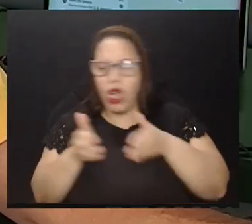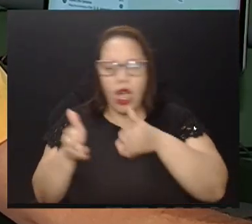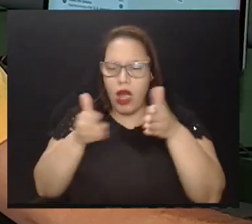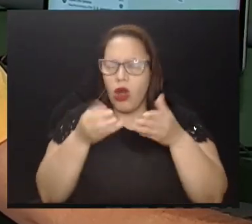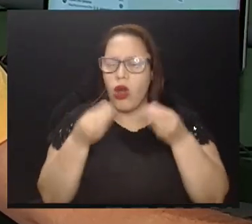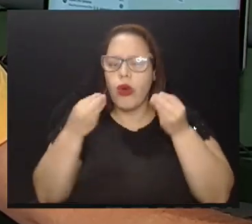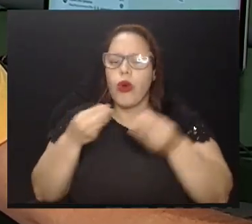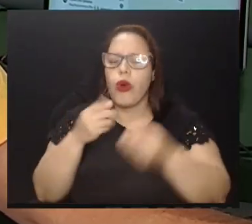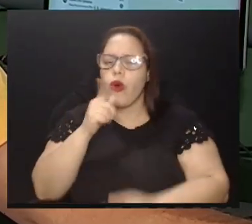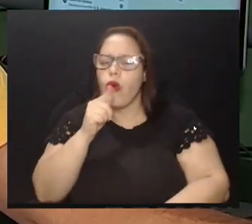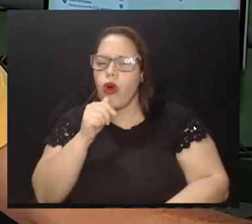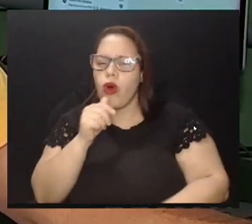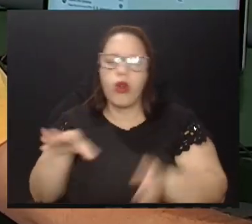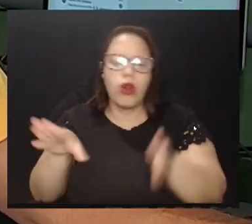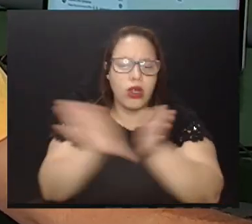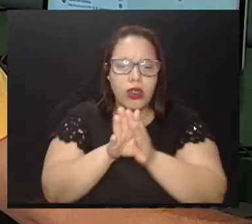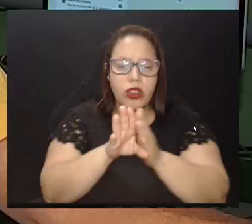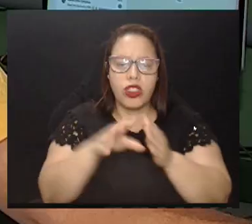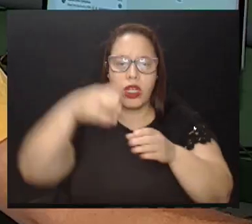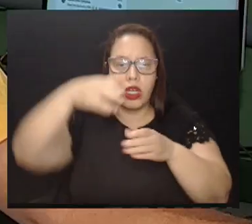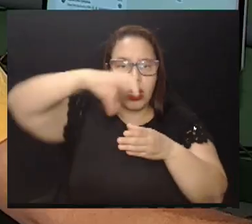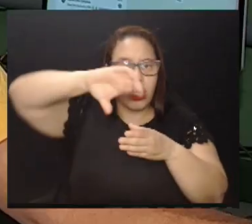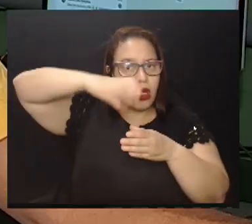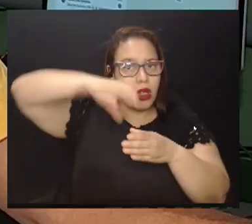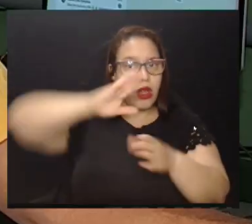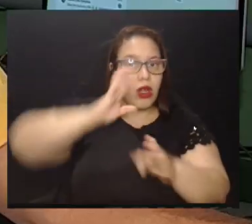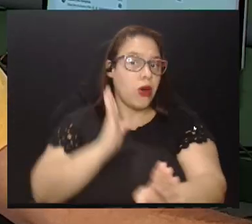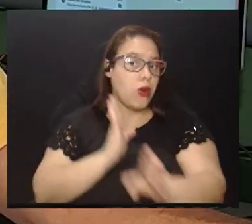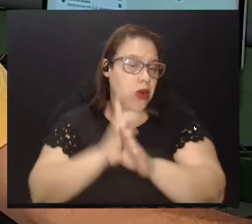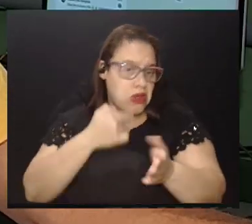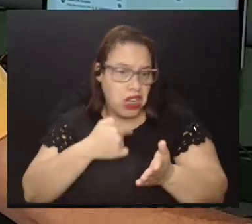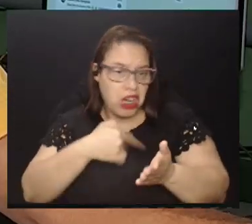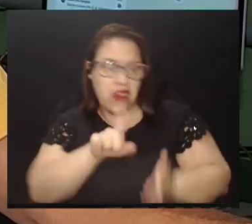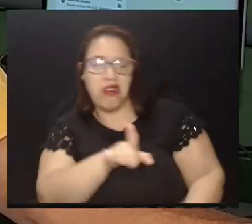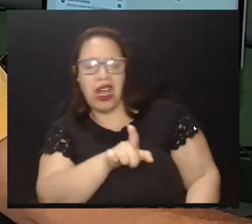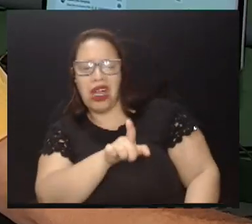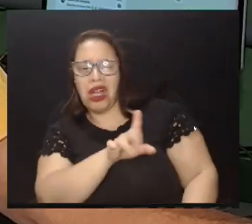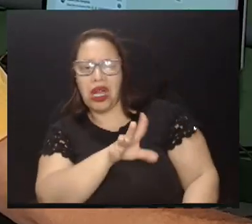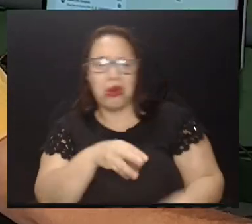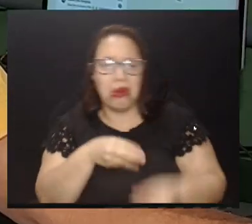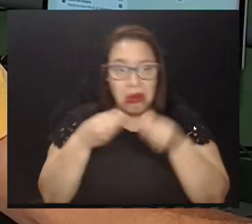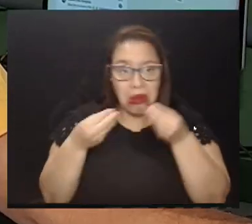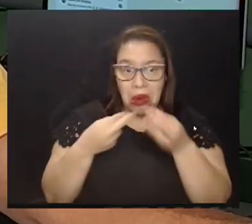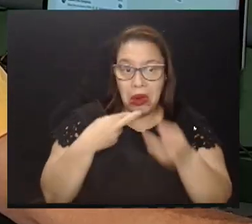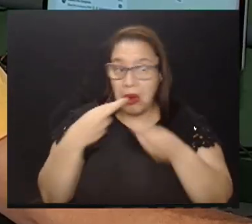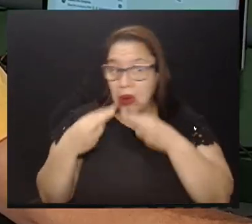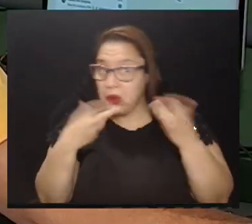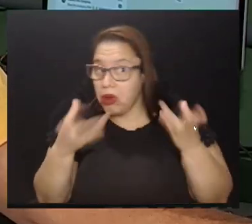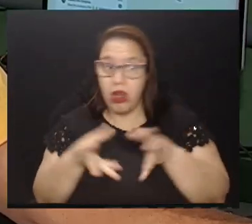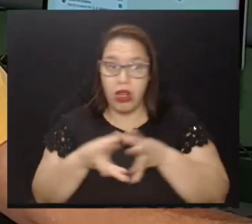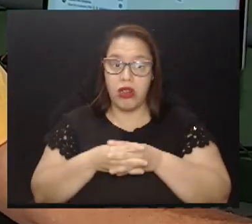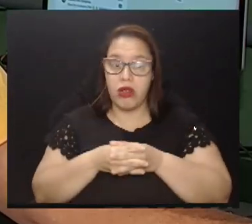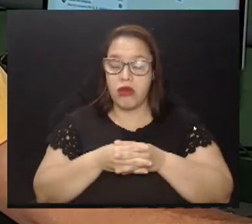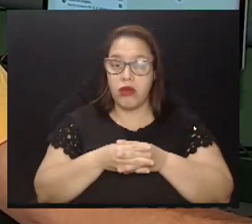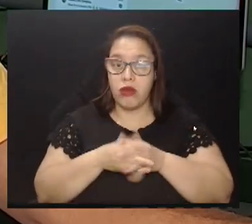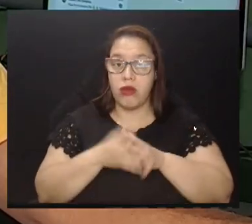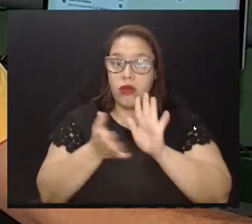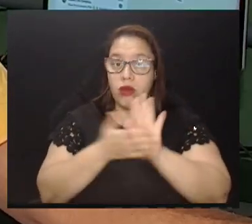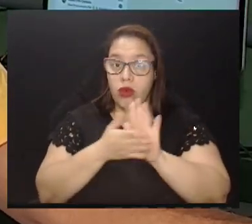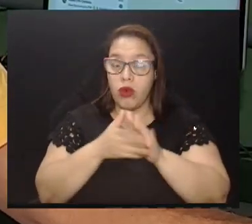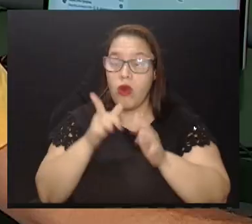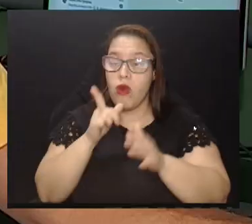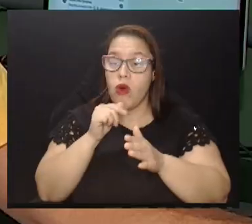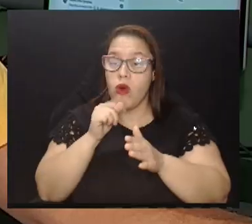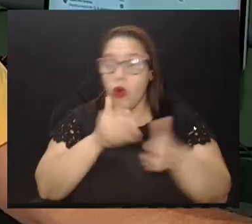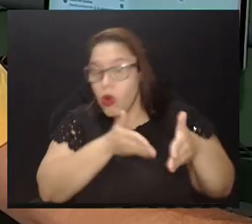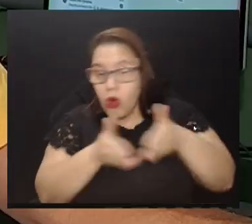na tua torneira, para onde ela vai, né? Qual é a relação que nós estabelecemos com os rios brasileiros, por exemplo. Então